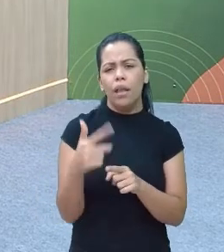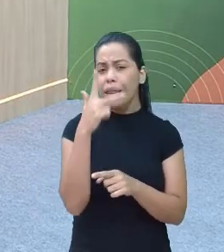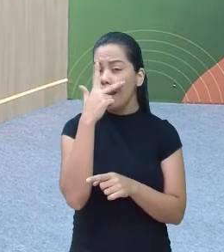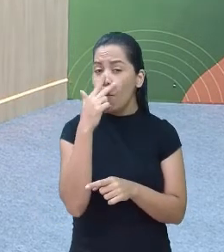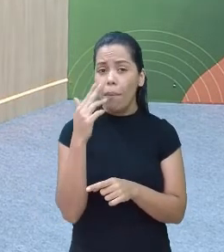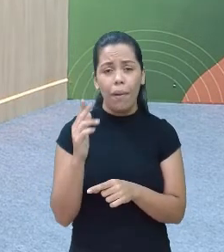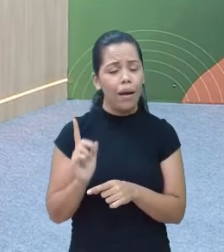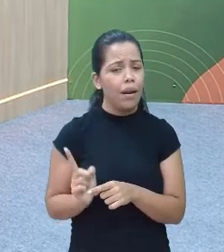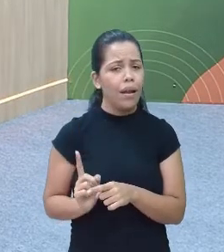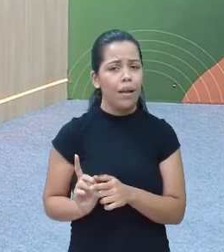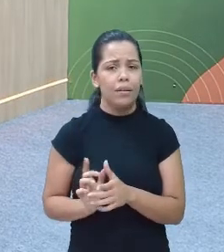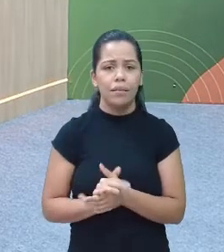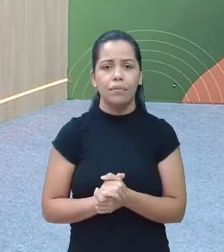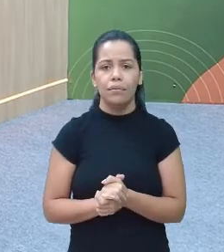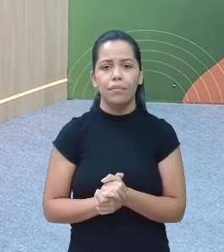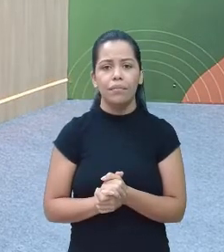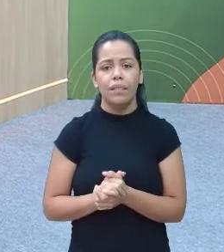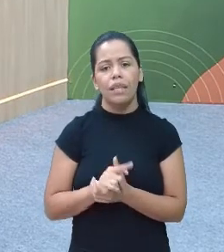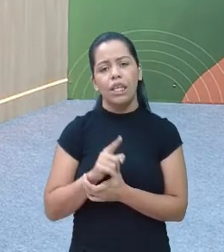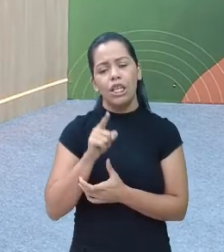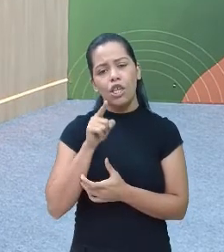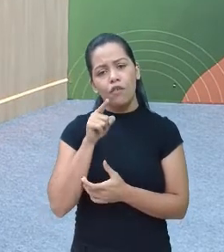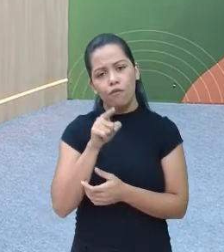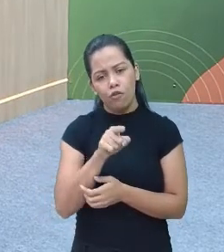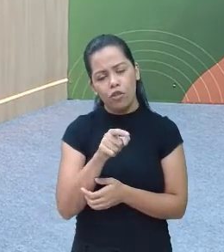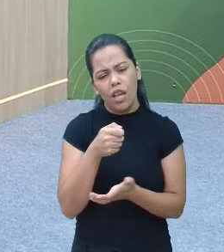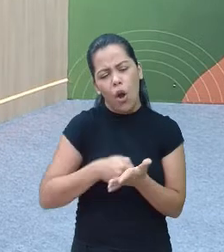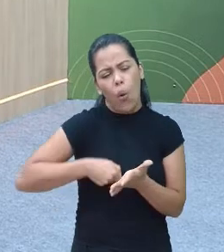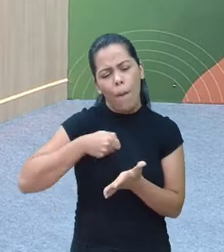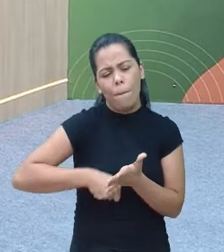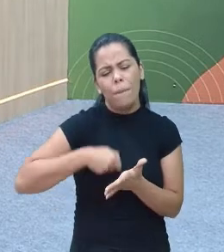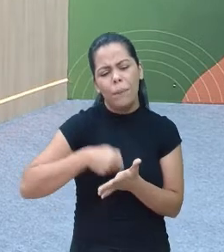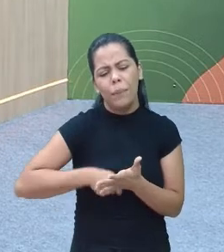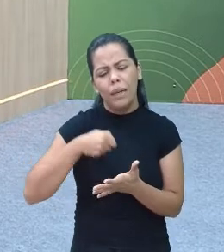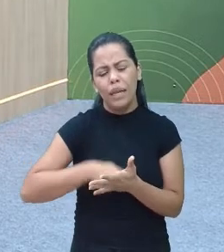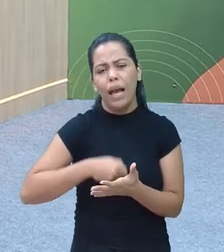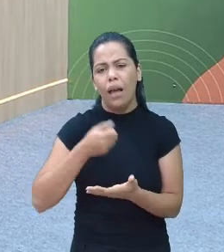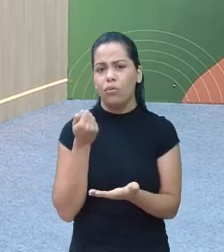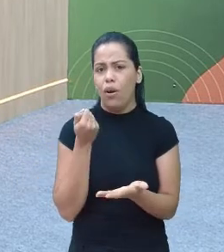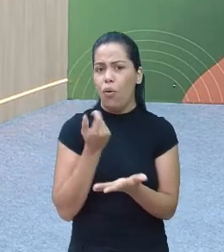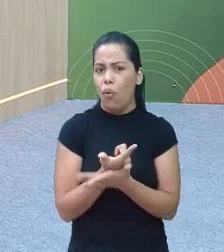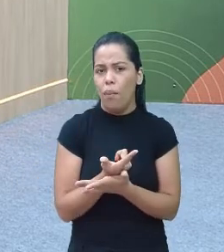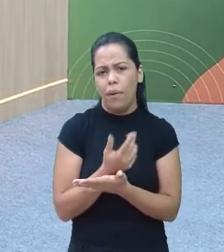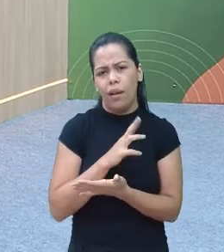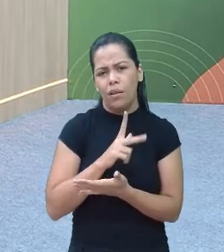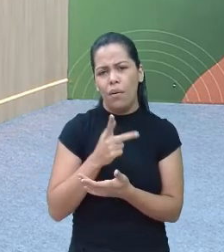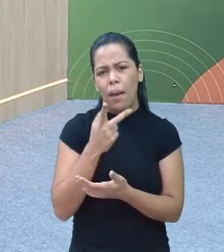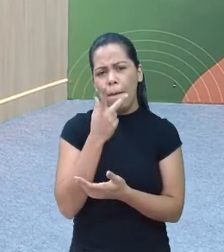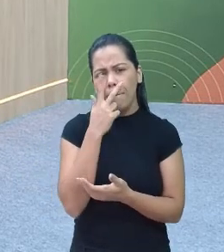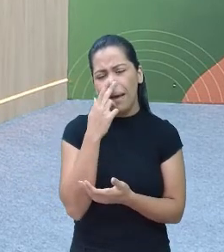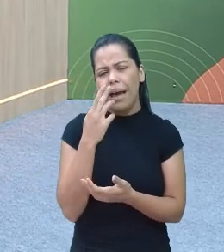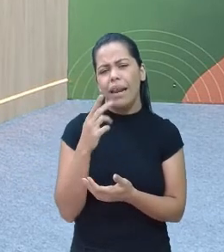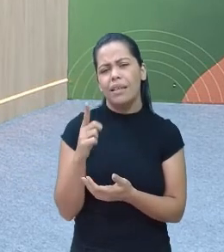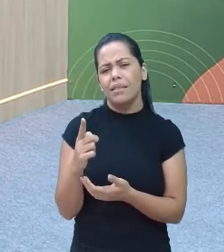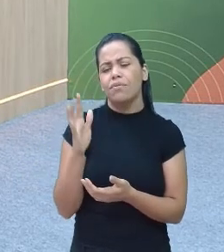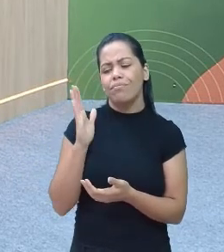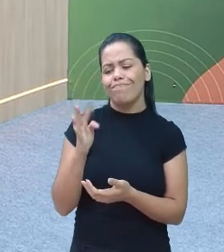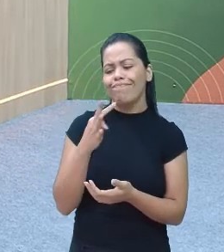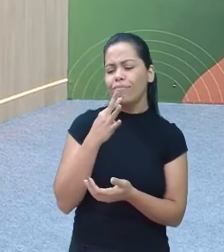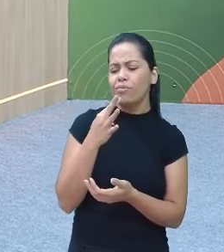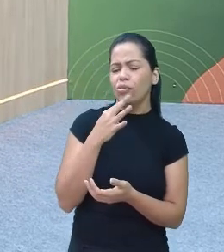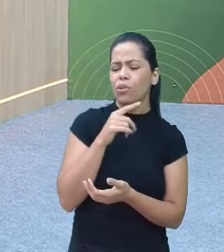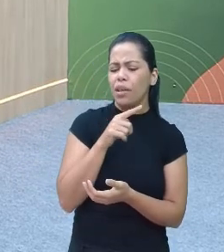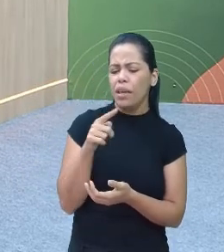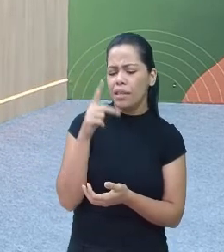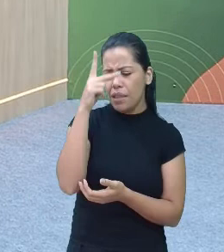sendo impulsionado a consumir um produto. Parece que, na verdade, você está num diálogo amigável ali com um conhecido seu e vocês